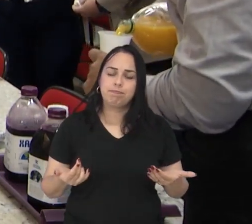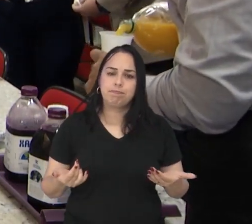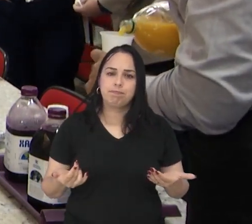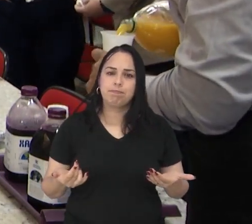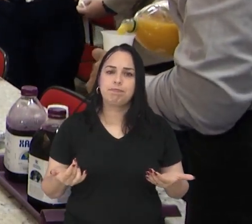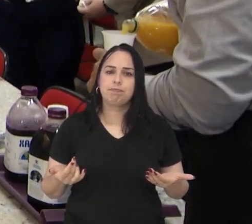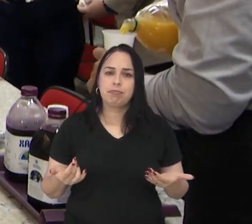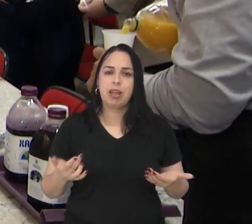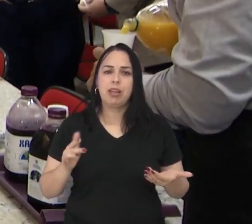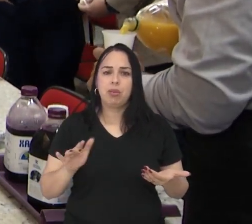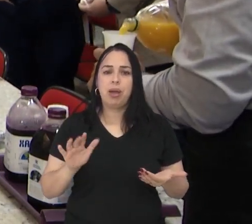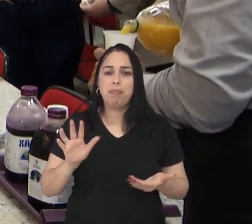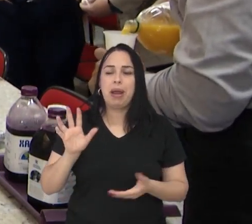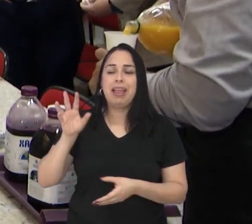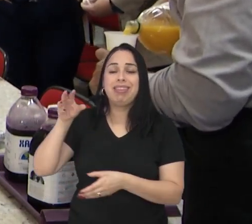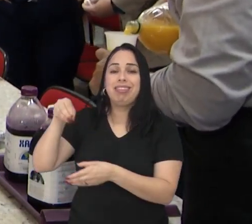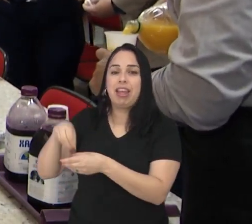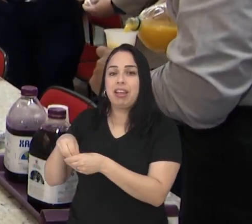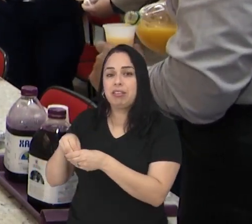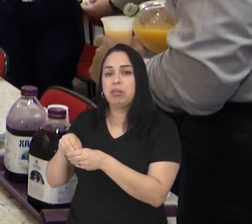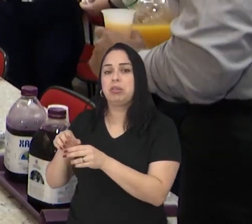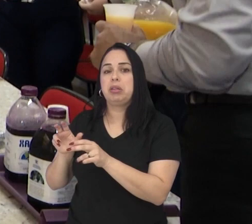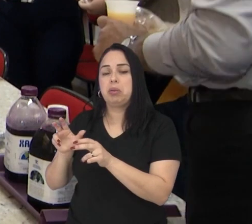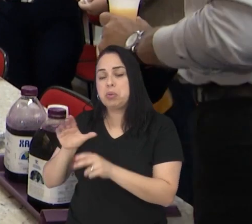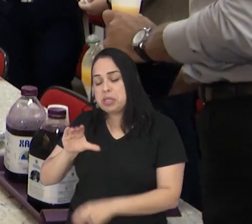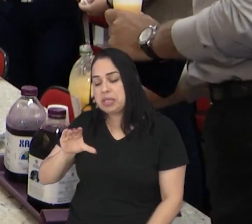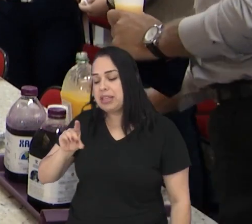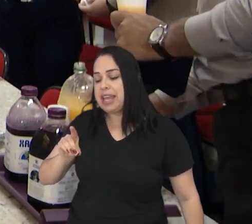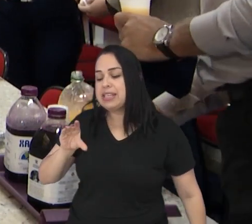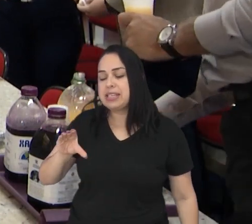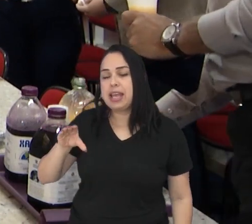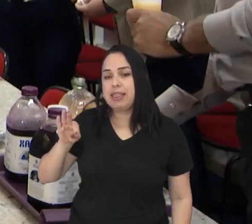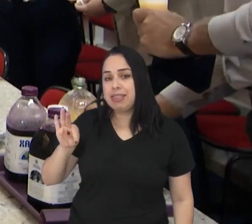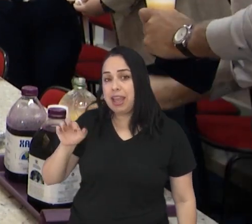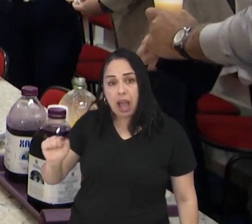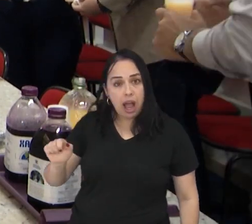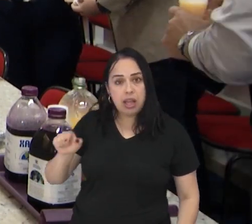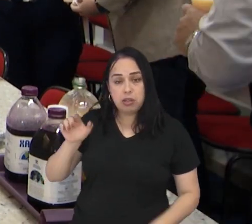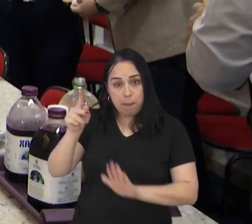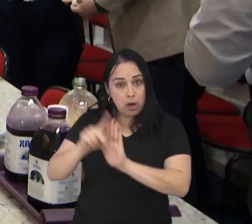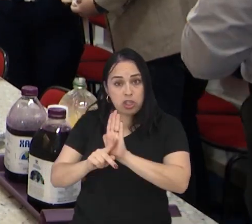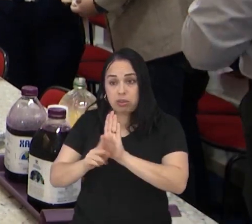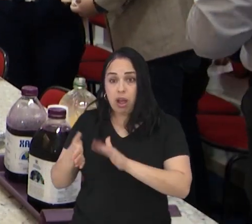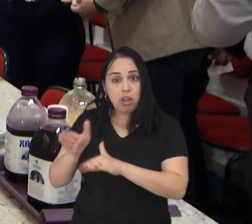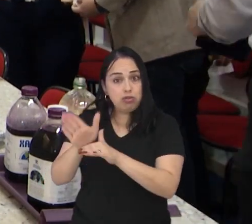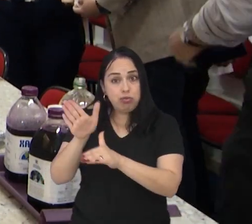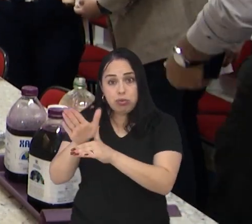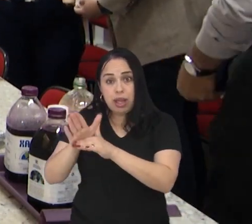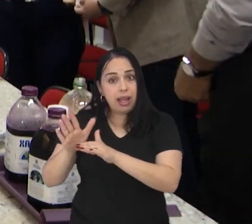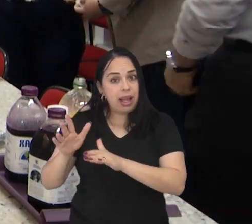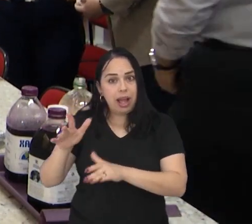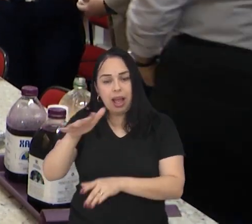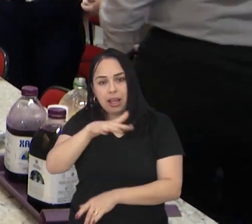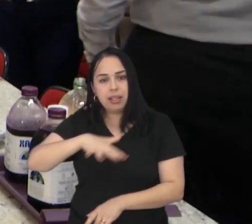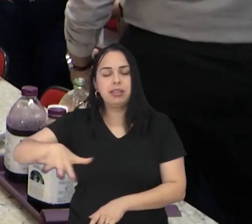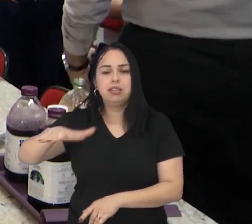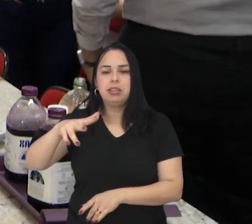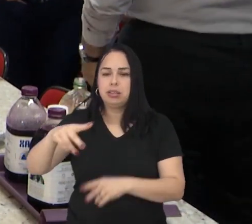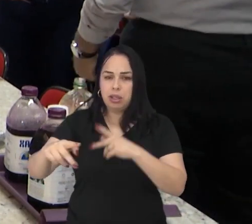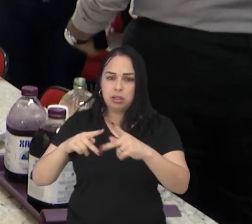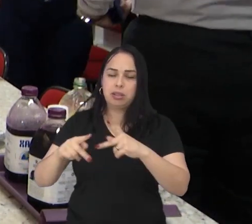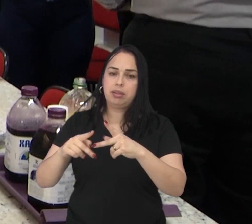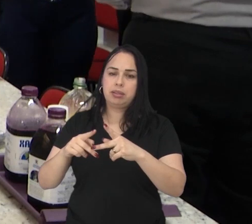como ele disse, não para dentro do CTA, e sim para fora das portas do CTA, para a cidade. E virou realmente um